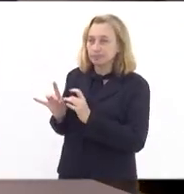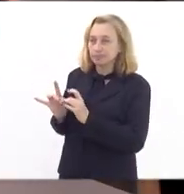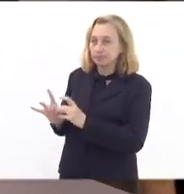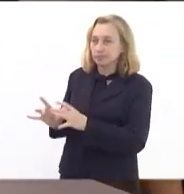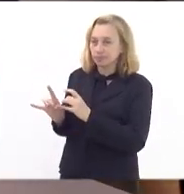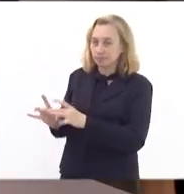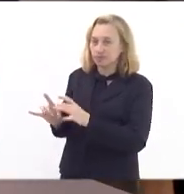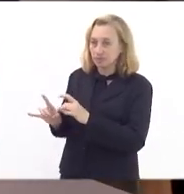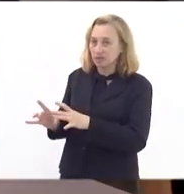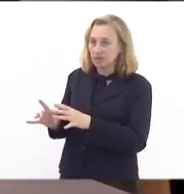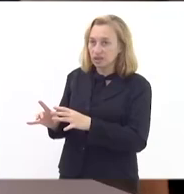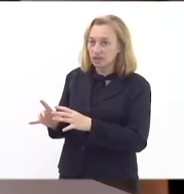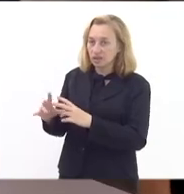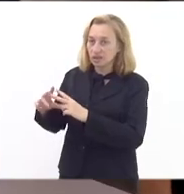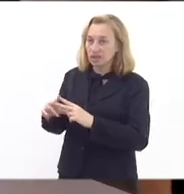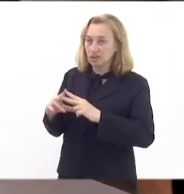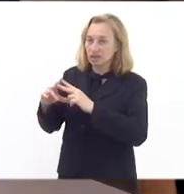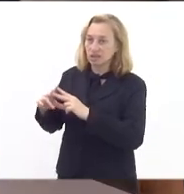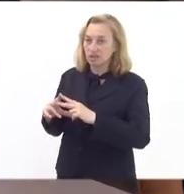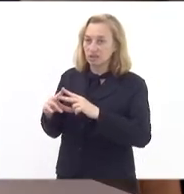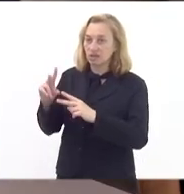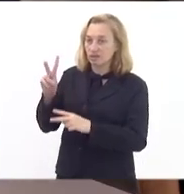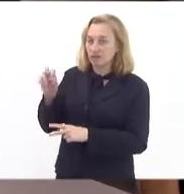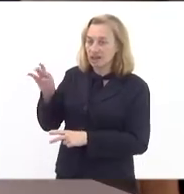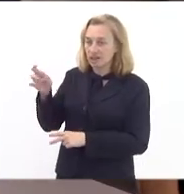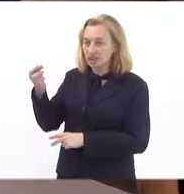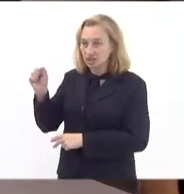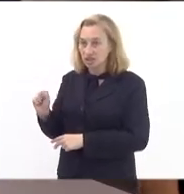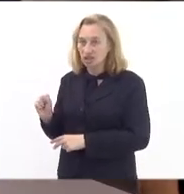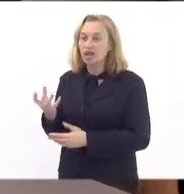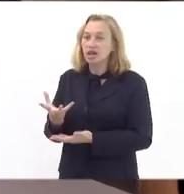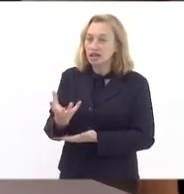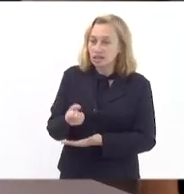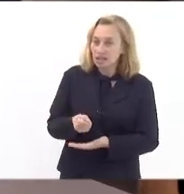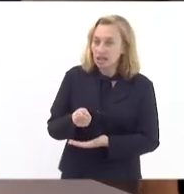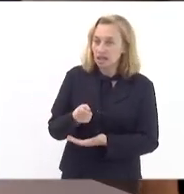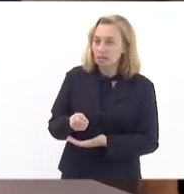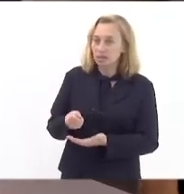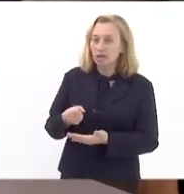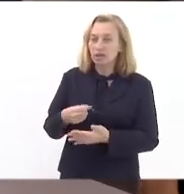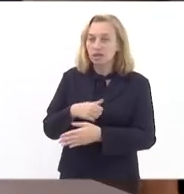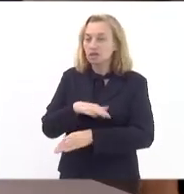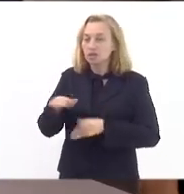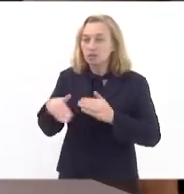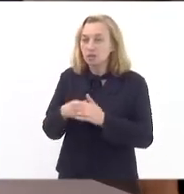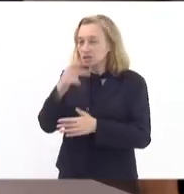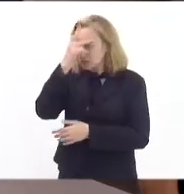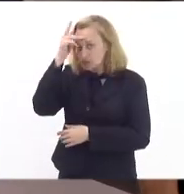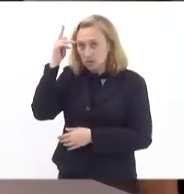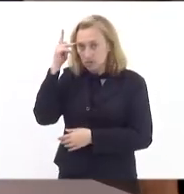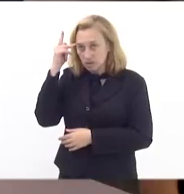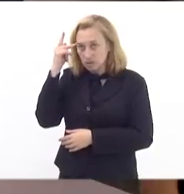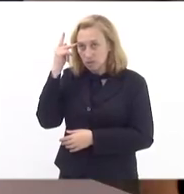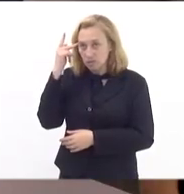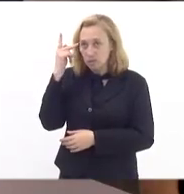varejistas o gesticuladores varejistas recebe aquilo de captadores de pessoas que vão passando na rua e e um um pedreiro que